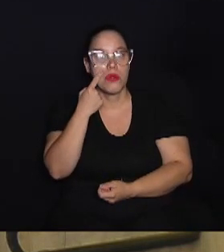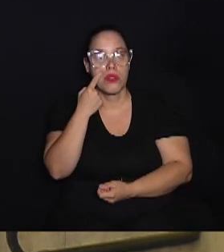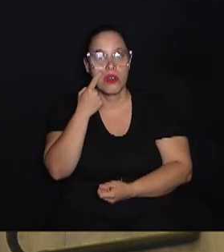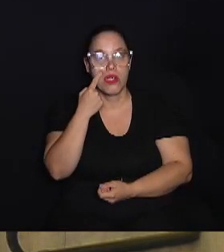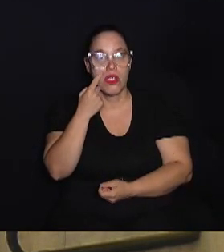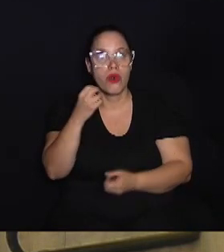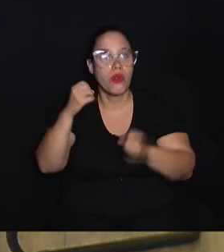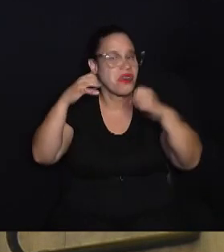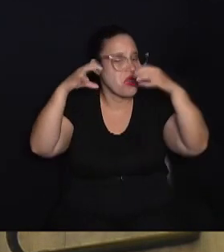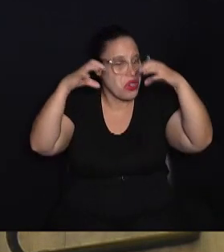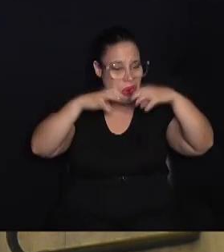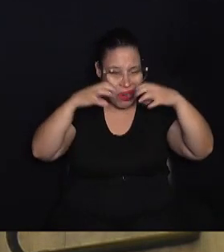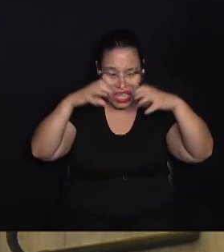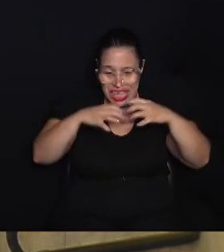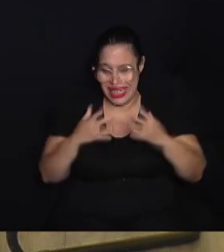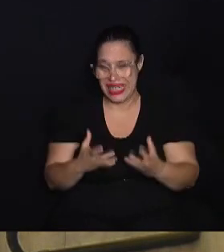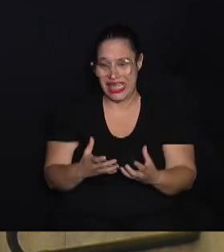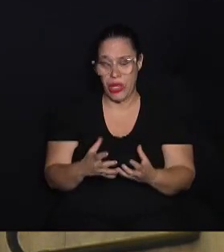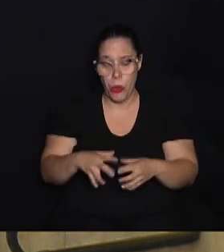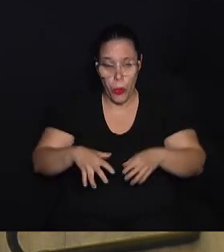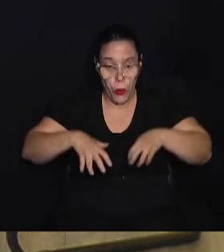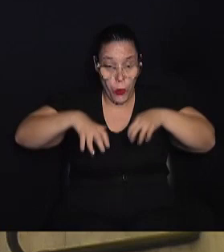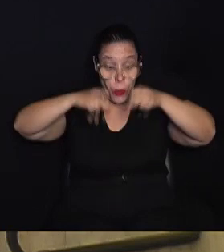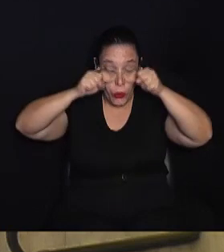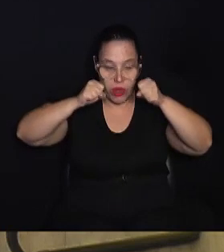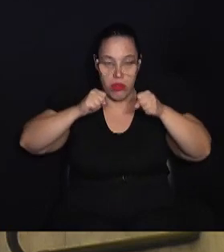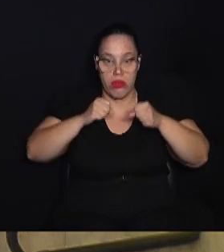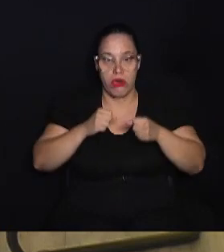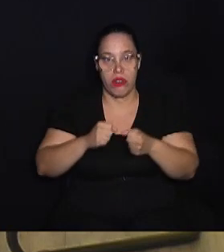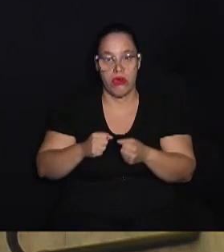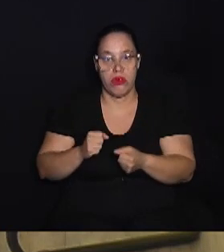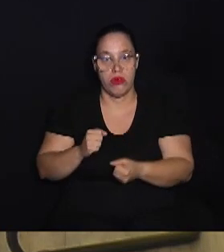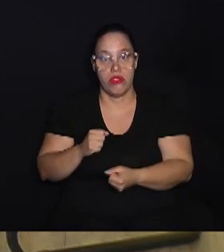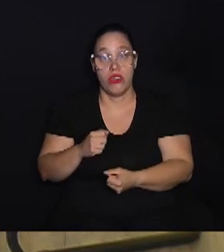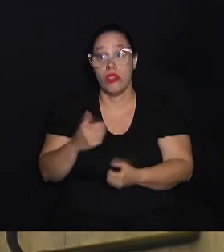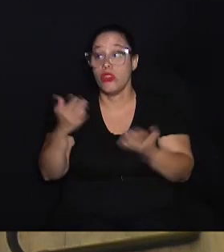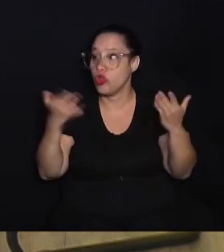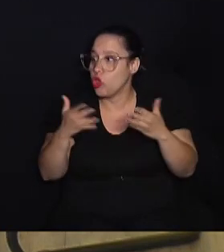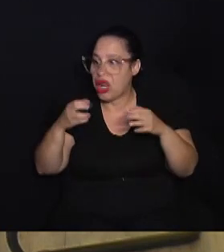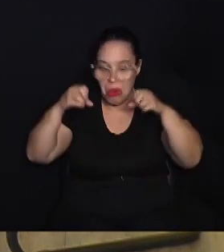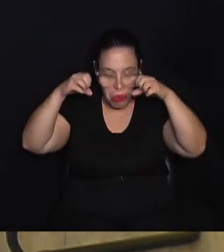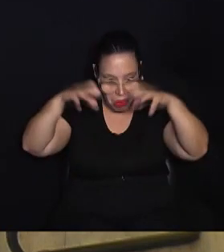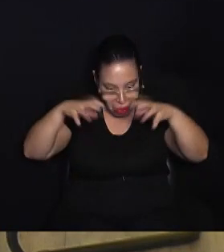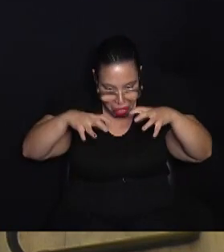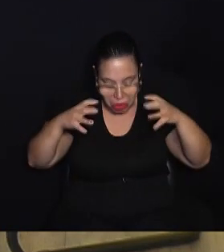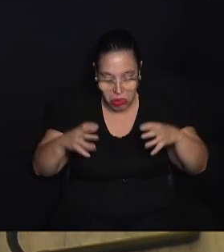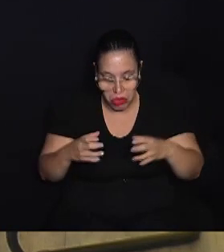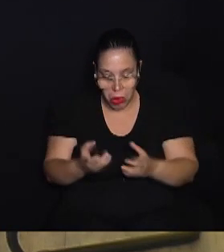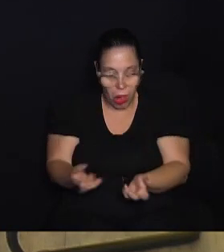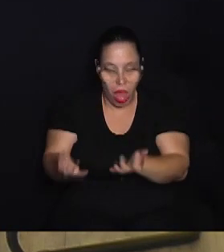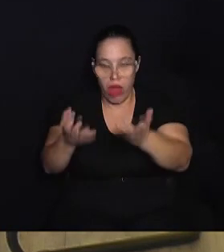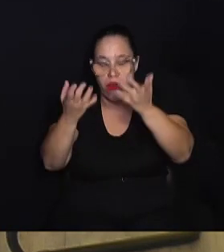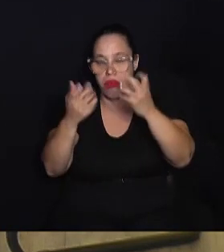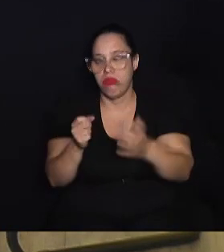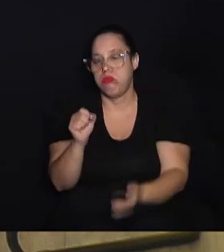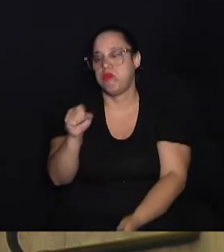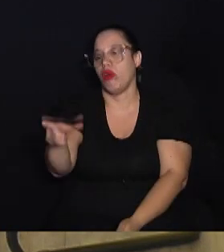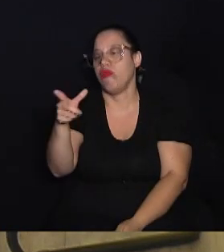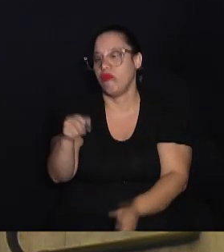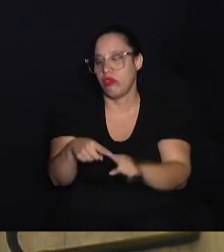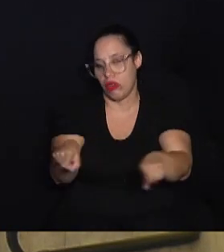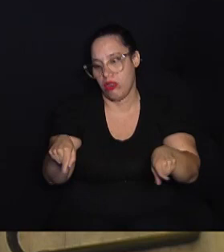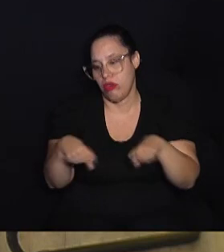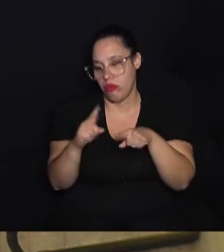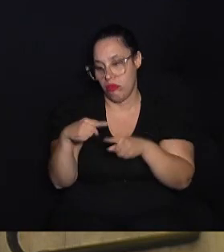não chove, que está muito seco. O pessoal falou, já não chove, e ainda o pessoal coloca fogo em terreno